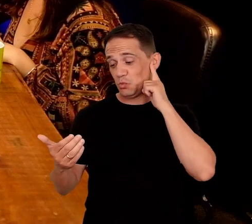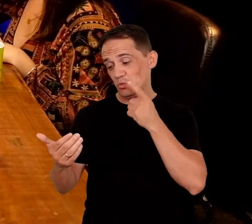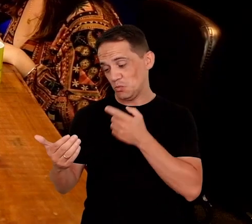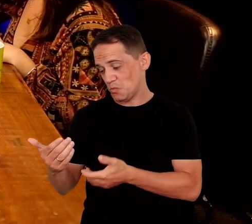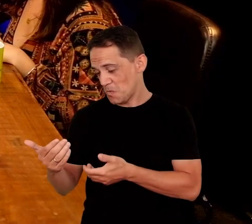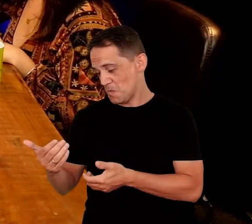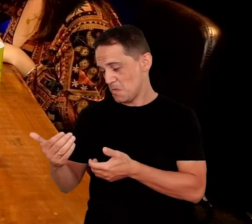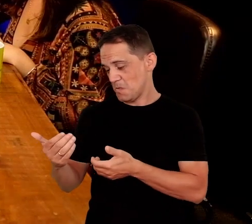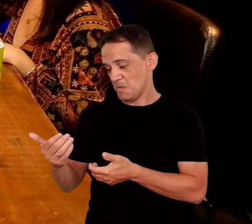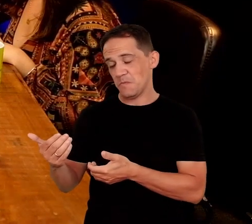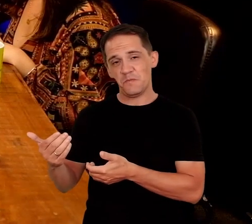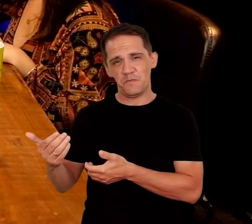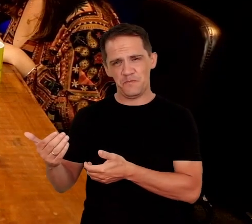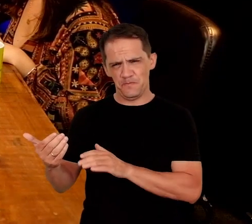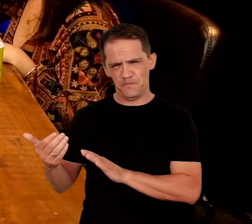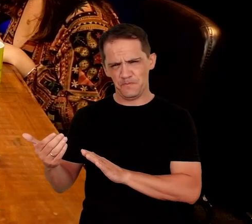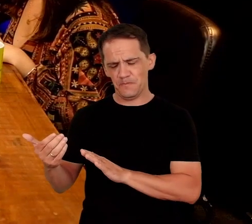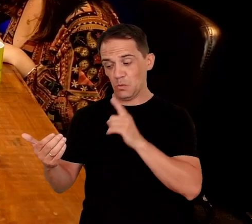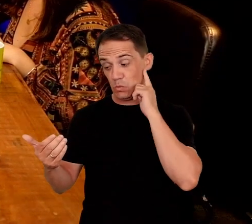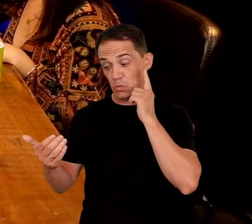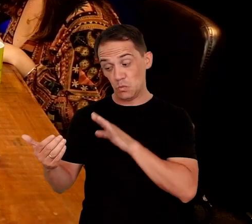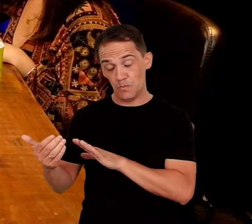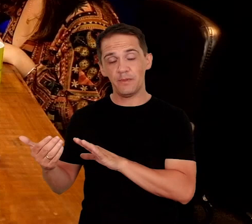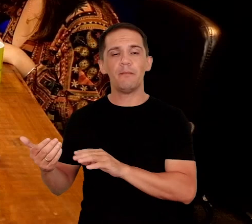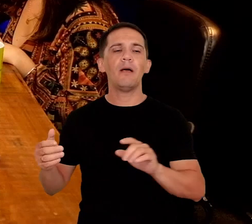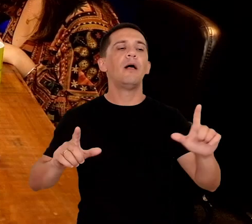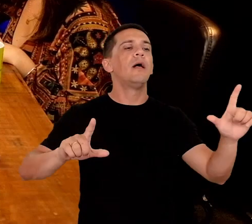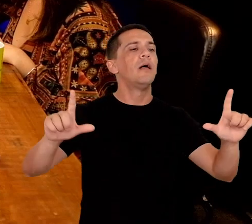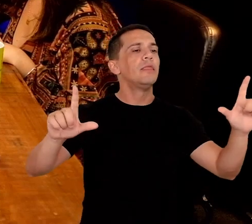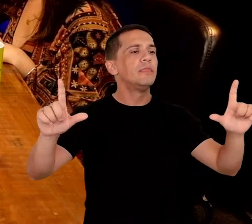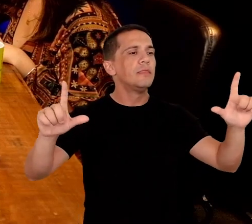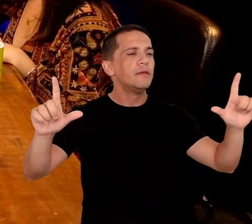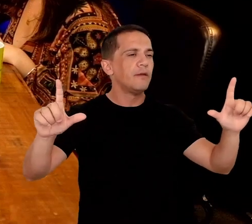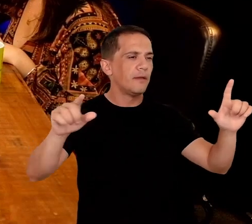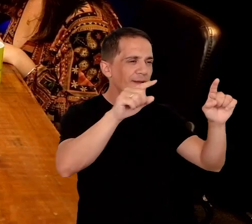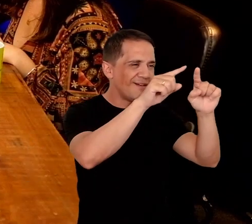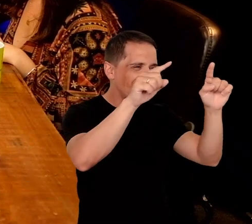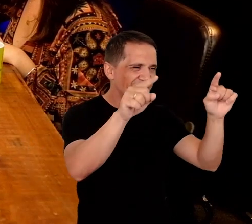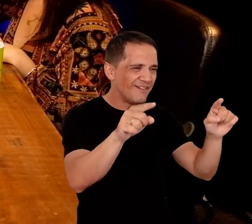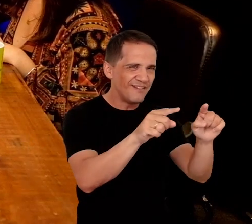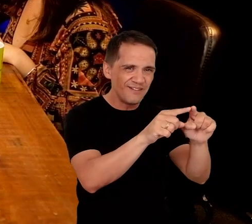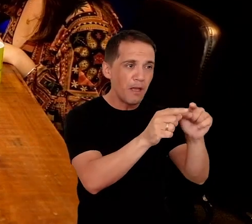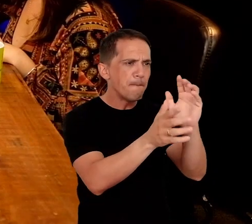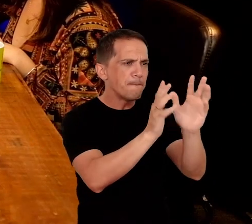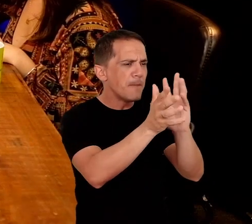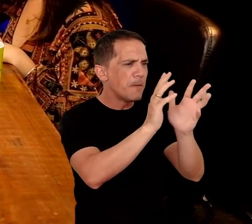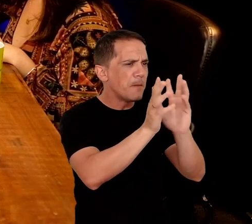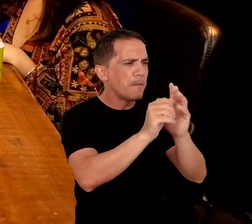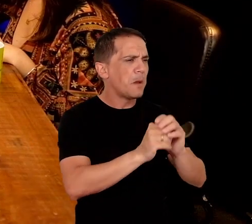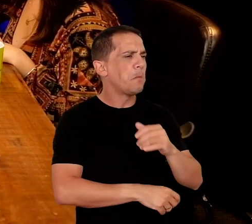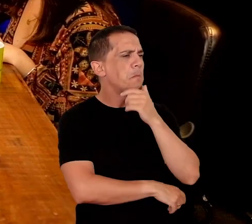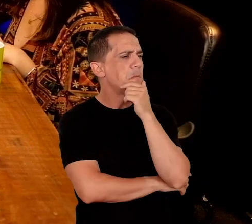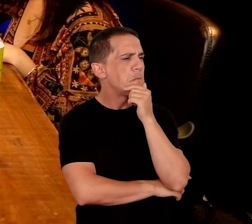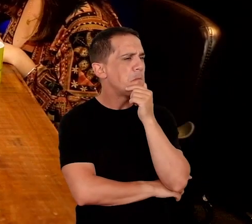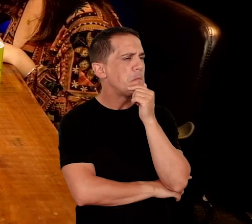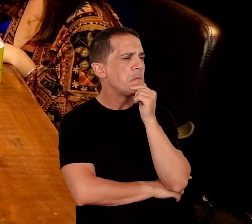exemplo. As pessoas olham na TV, aqueles quadradinhos de tradução, mas aquilo não entra na cabeça